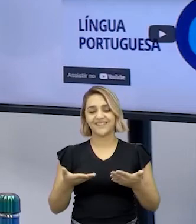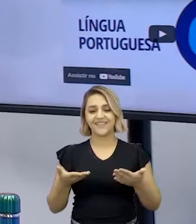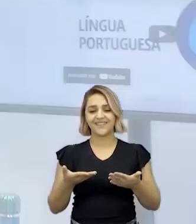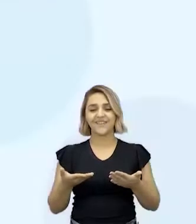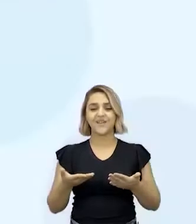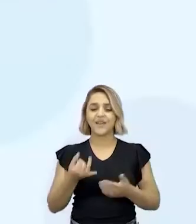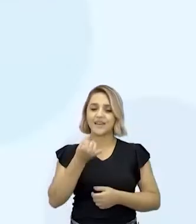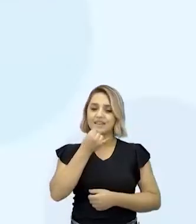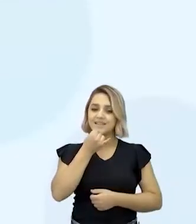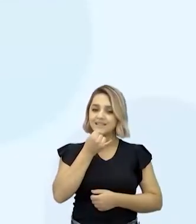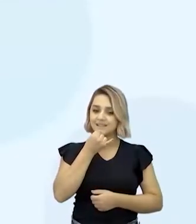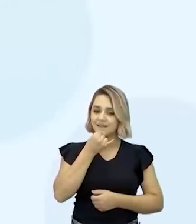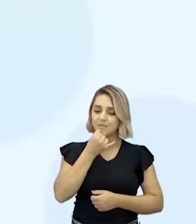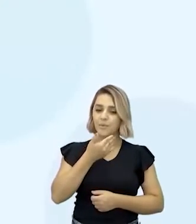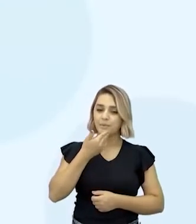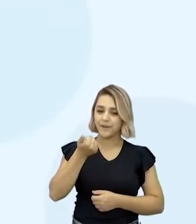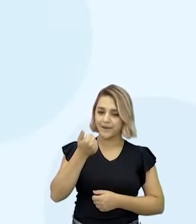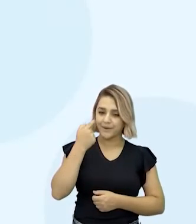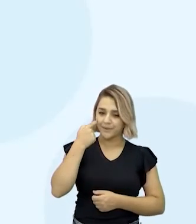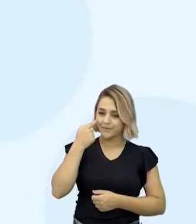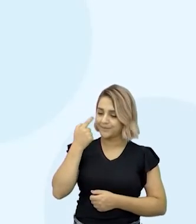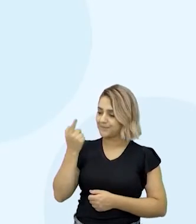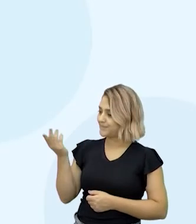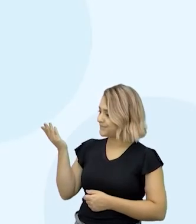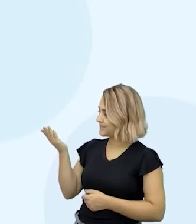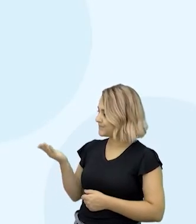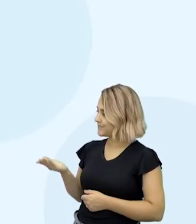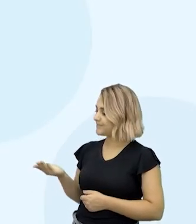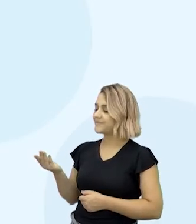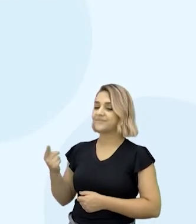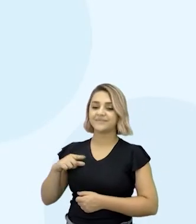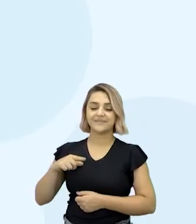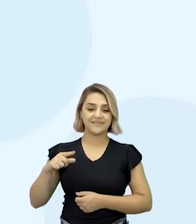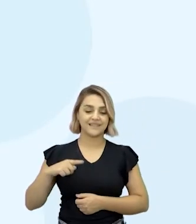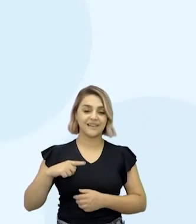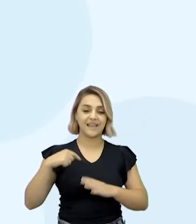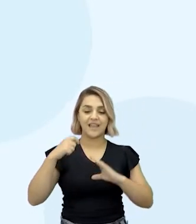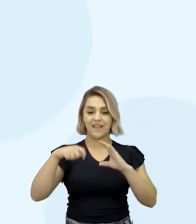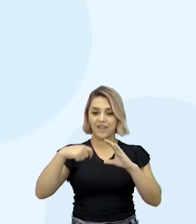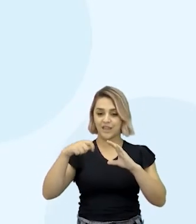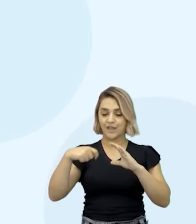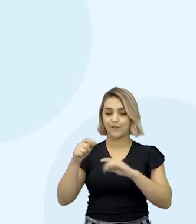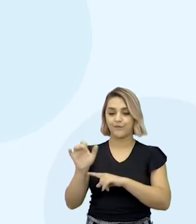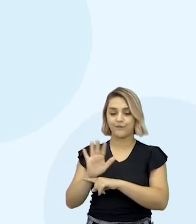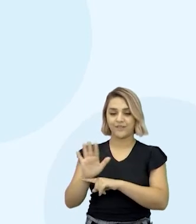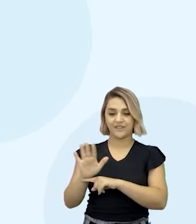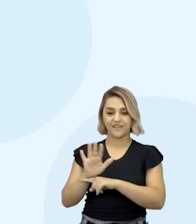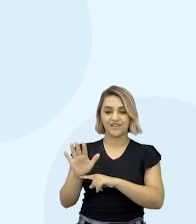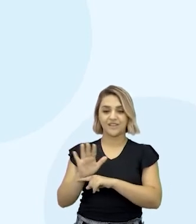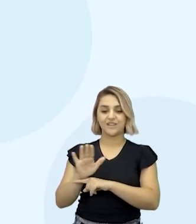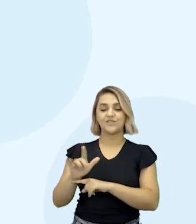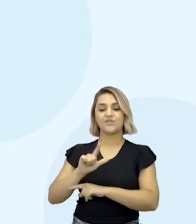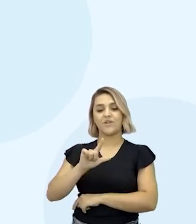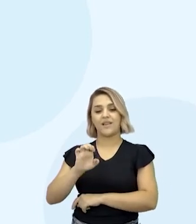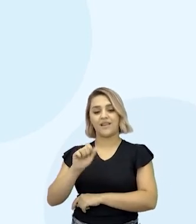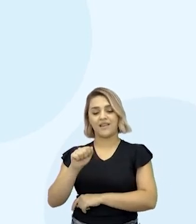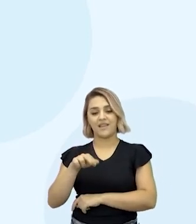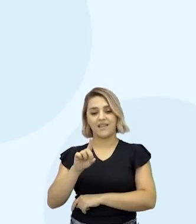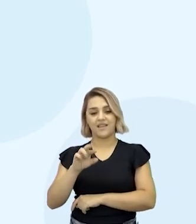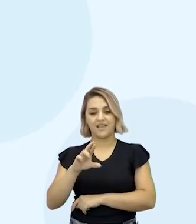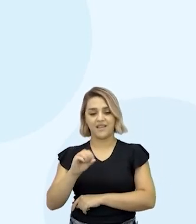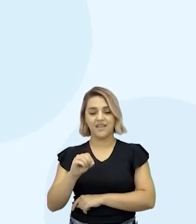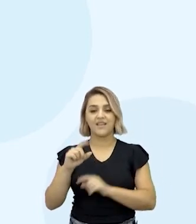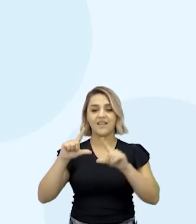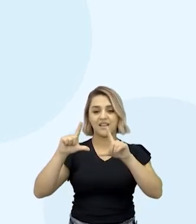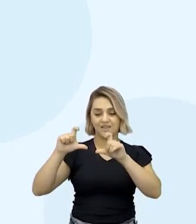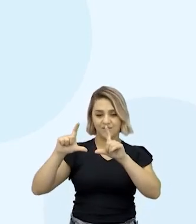pouquinho mais, nós temos um vídeo, tá? Do Leandro, ele é fotógrafo aí da área do